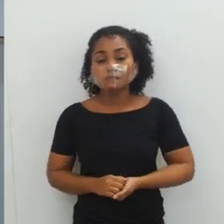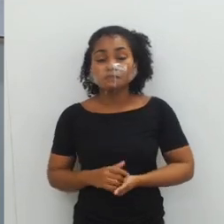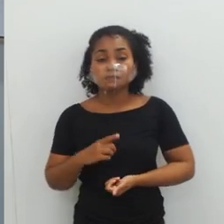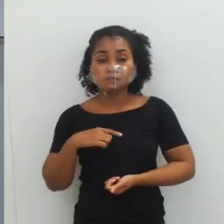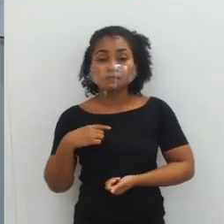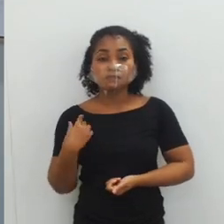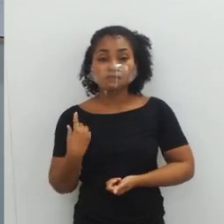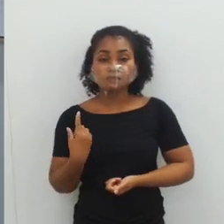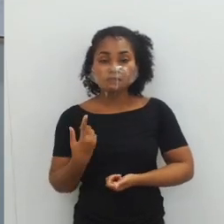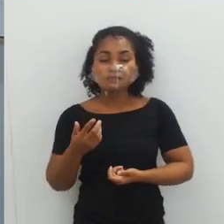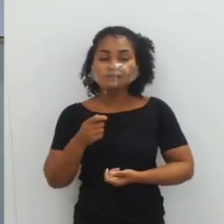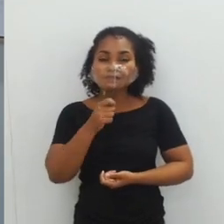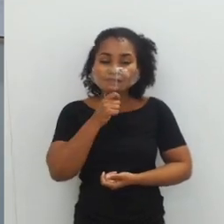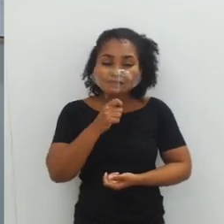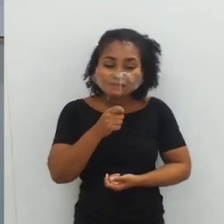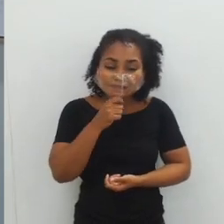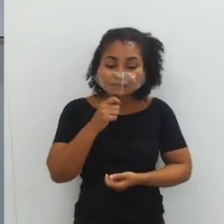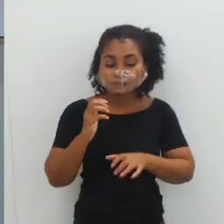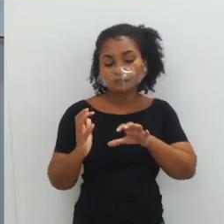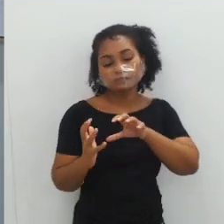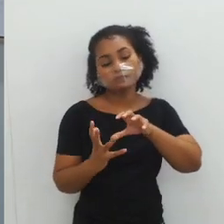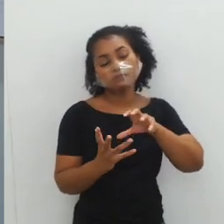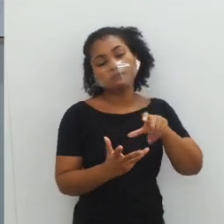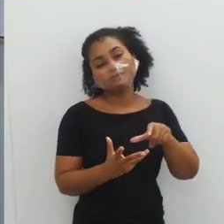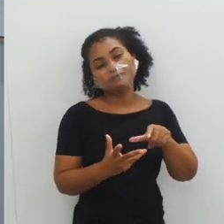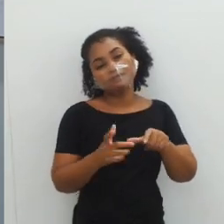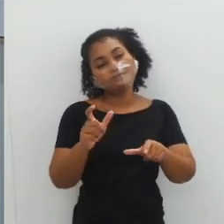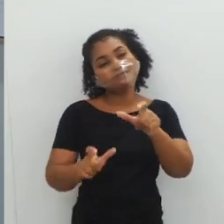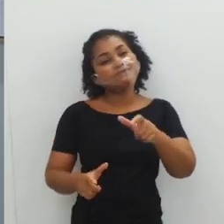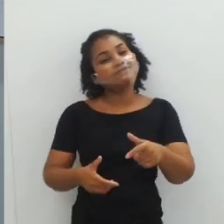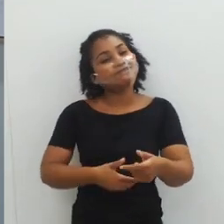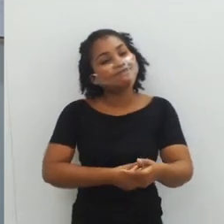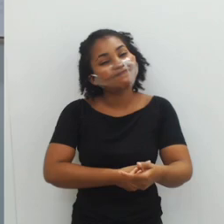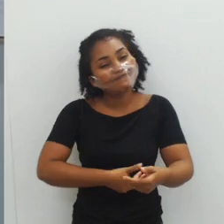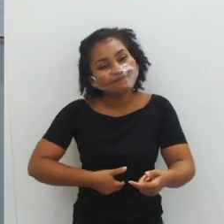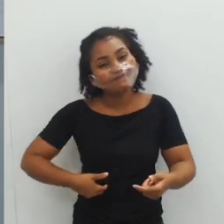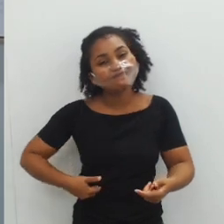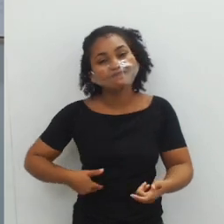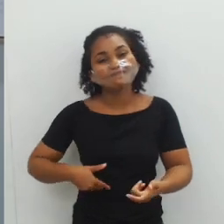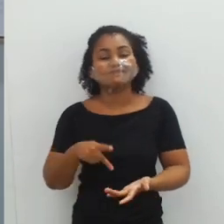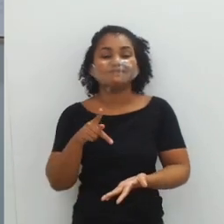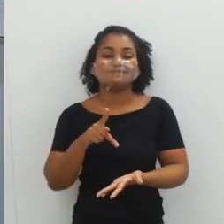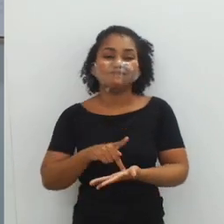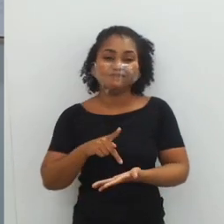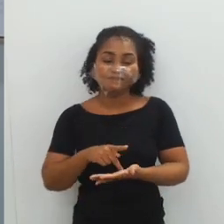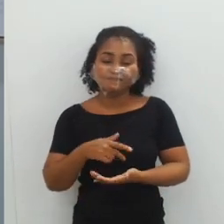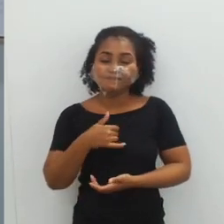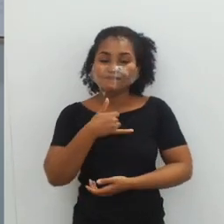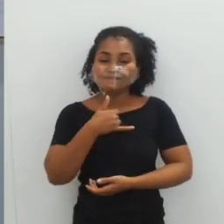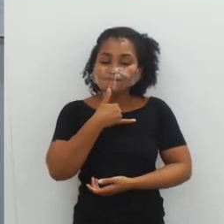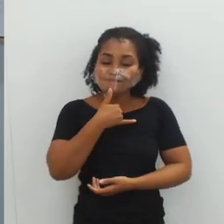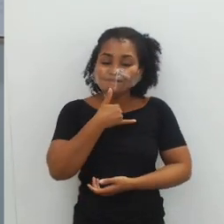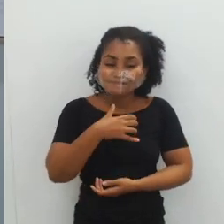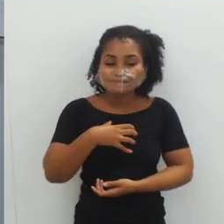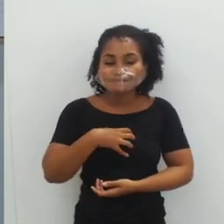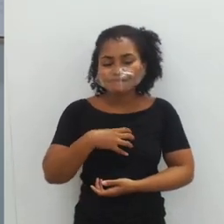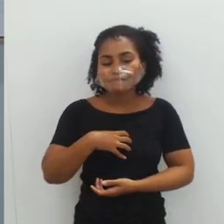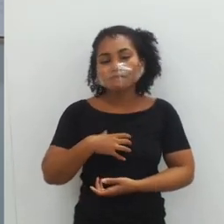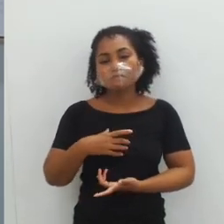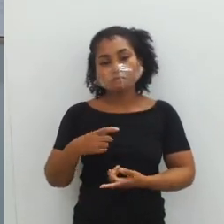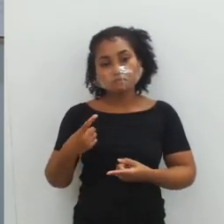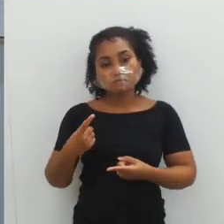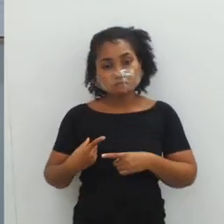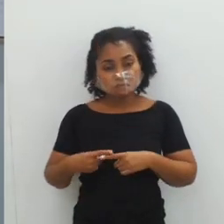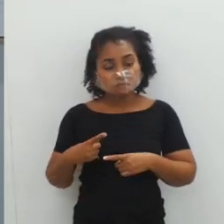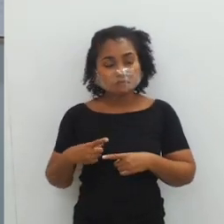tecnologias, ainda há no mundo pessoas que passam fome. Infelizmente, mesmo